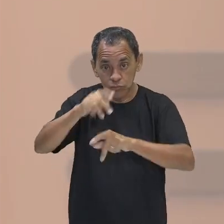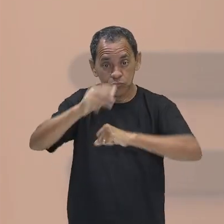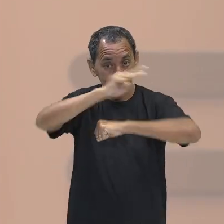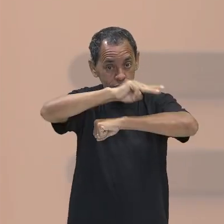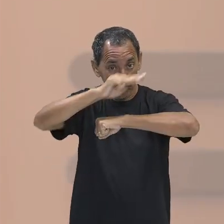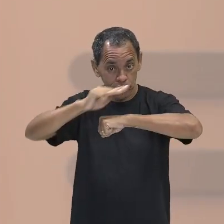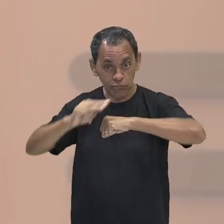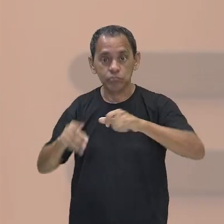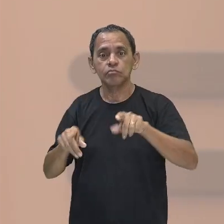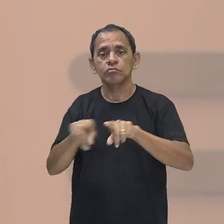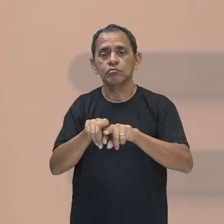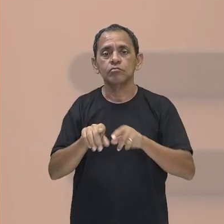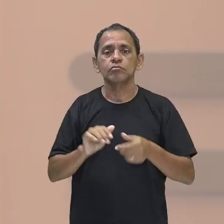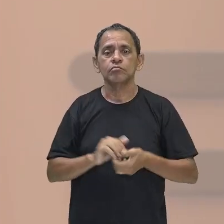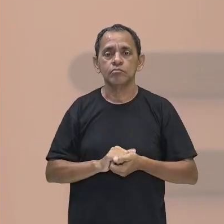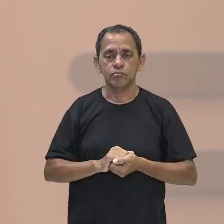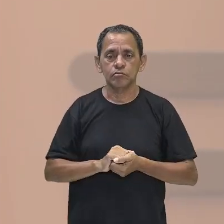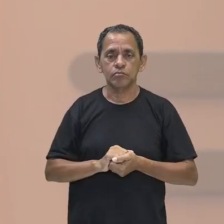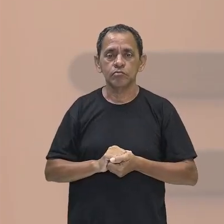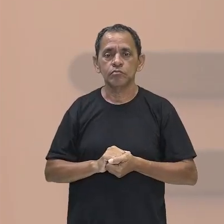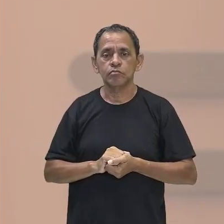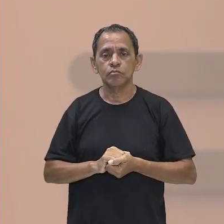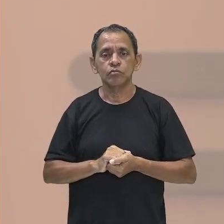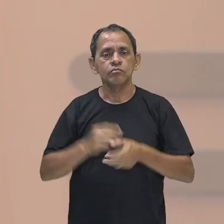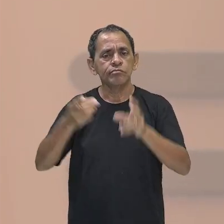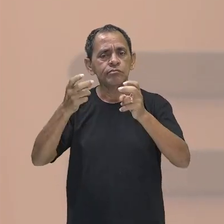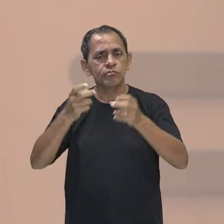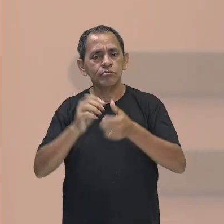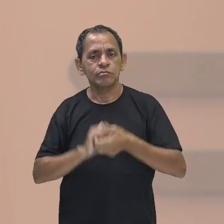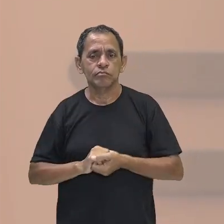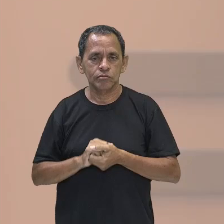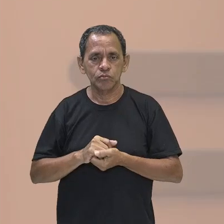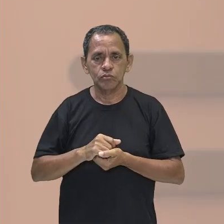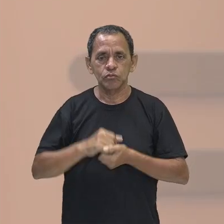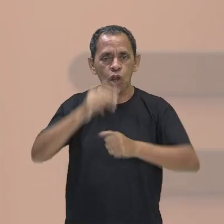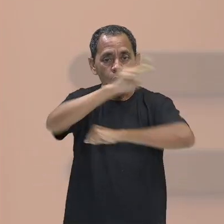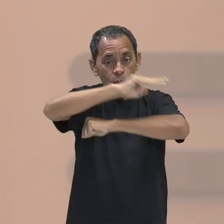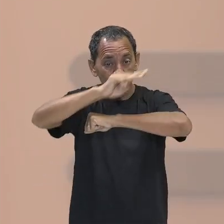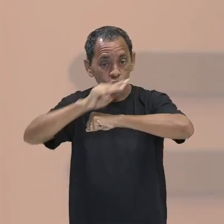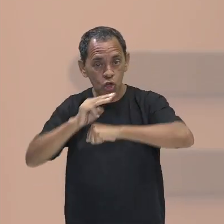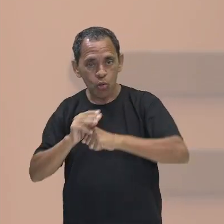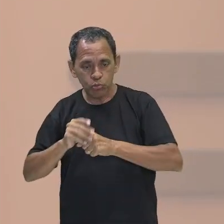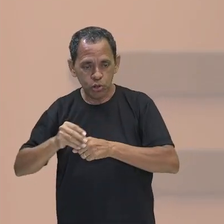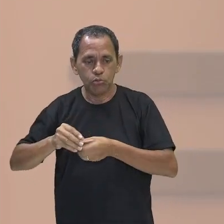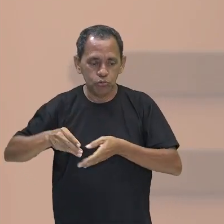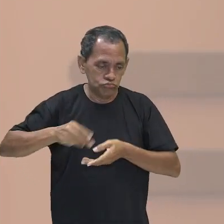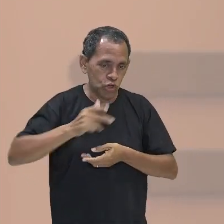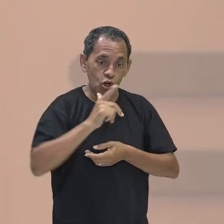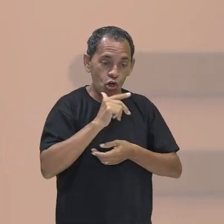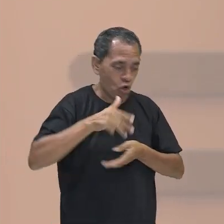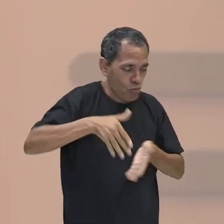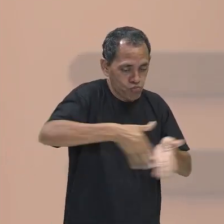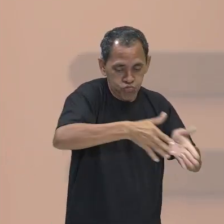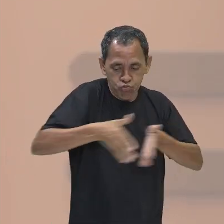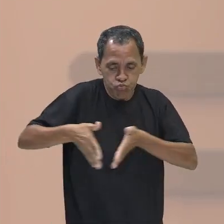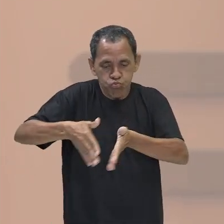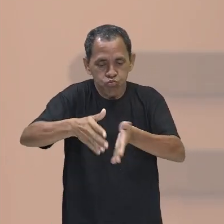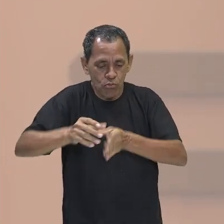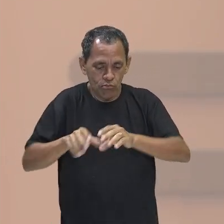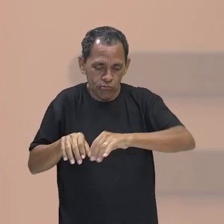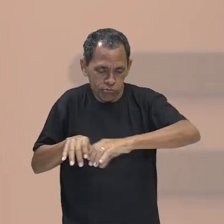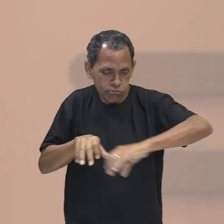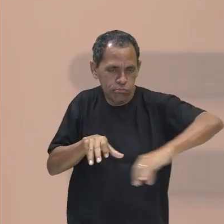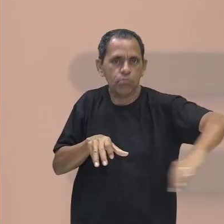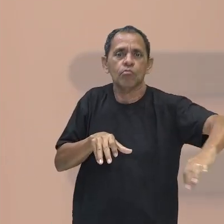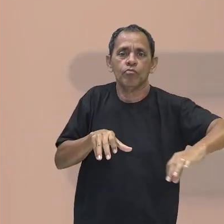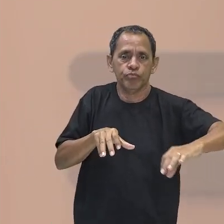né, Mesopotâmia, terra, né, entre rios, ok? Vamos então agora falar sobre uma grande